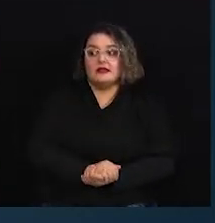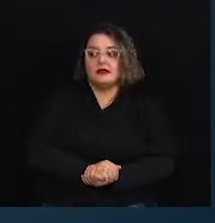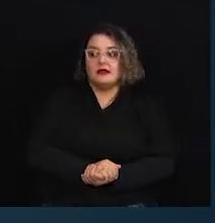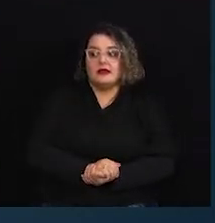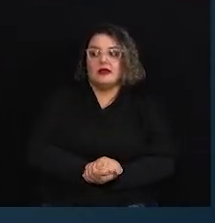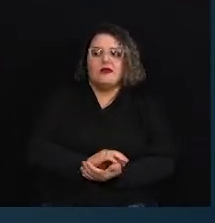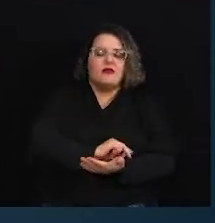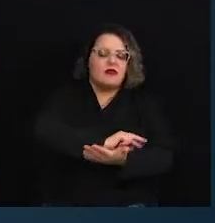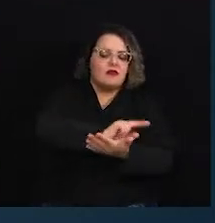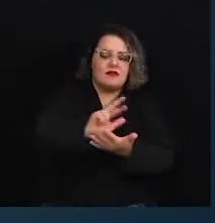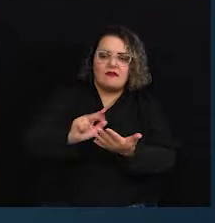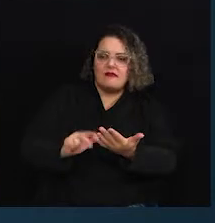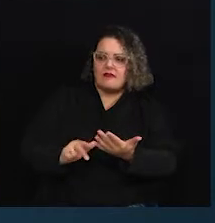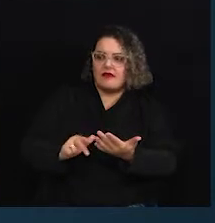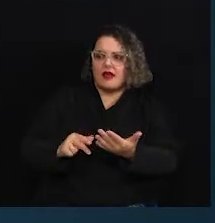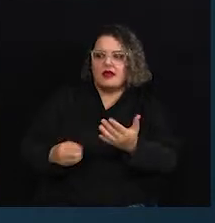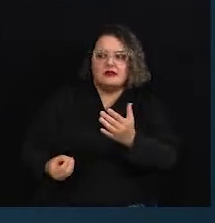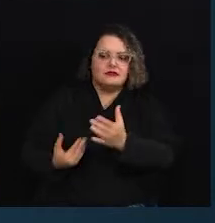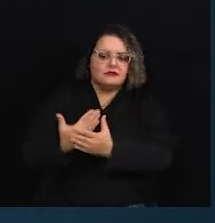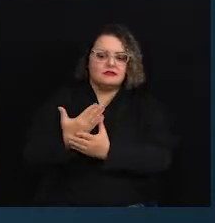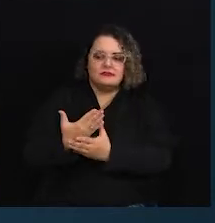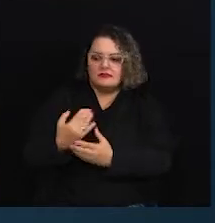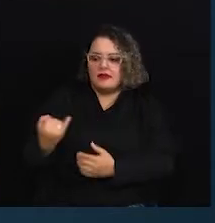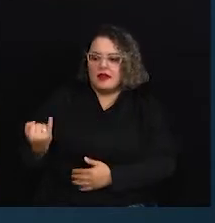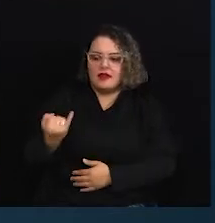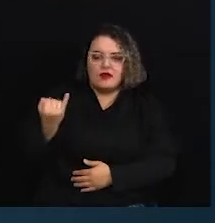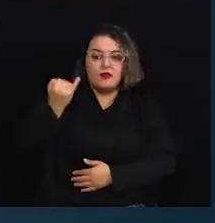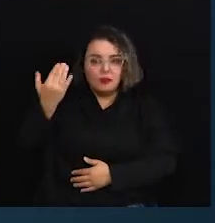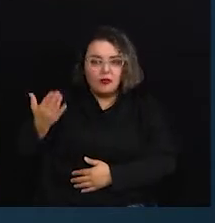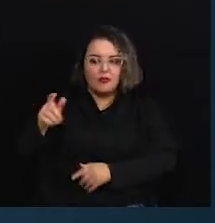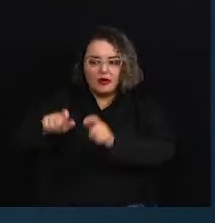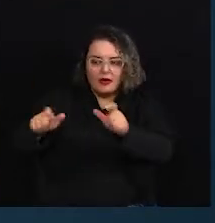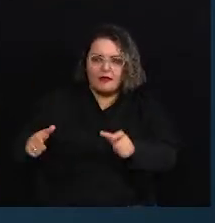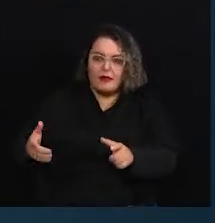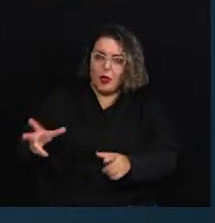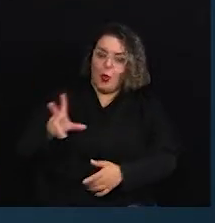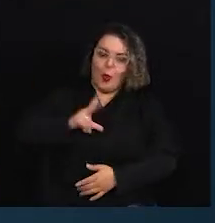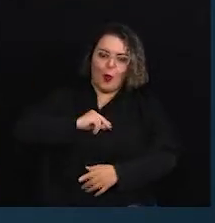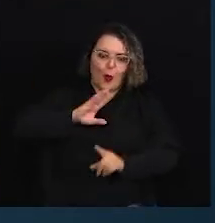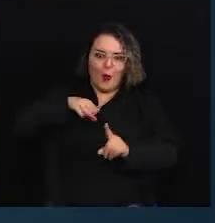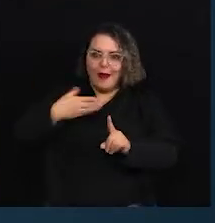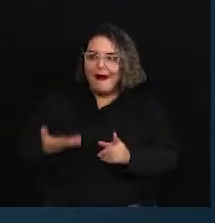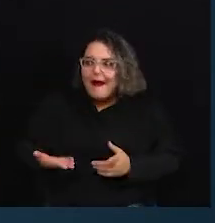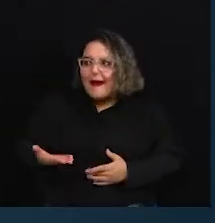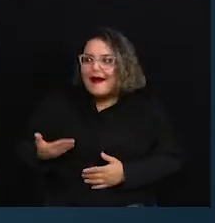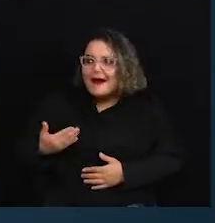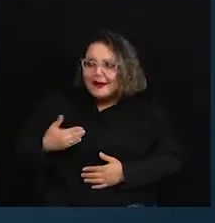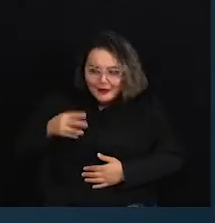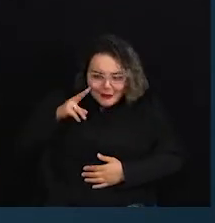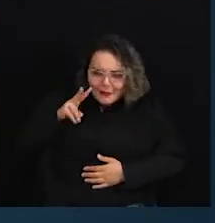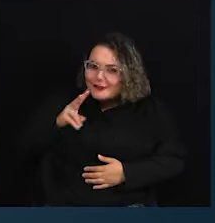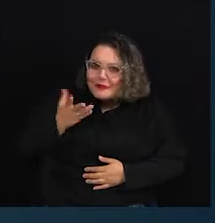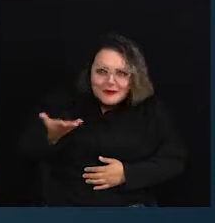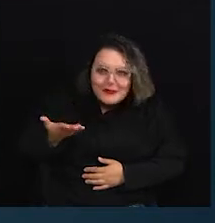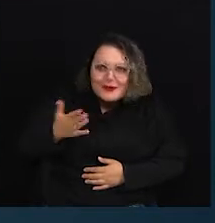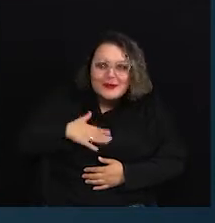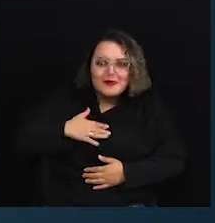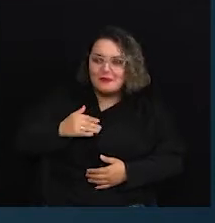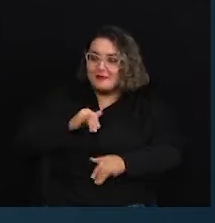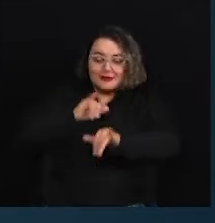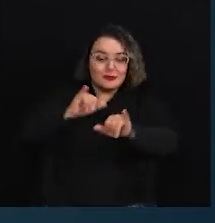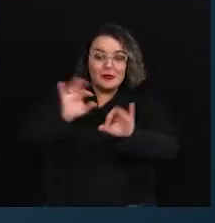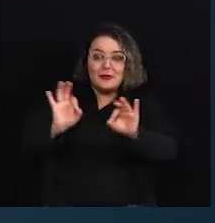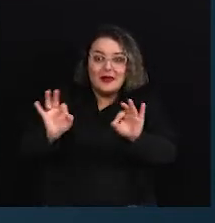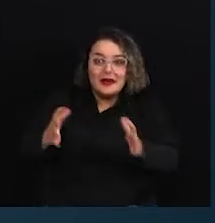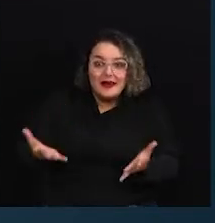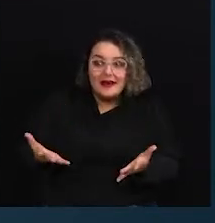como Peter Thiel, Reid Hoffman, que é o fundador do LinkedIn, cara, foi uma honra. Assim, falei, nossa, será que eu estou lendo direito aqui o meu livro? Eu não fiz propaganda,